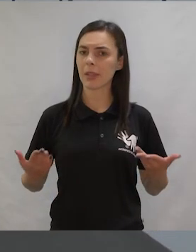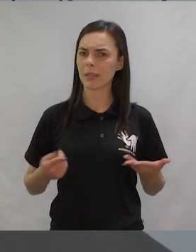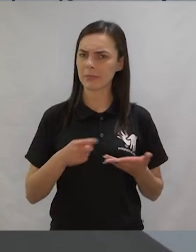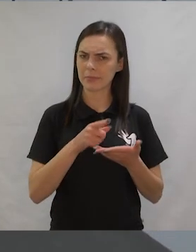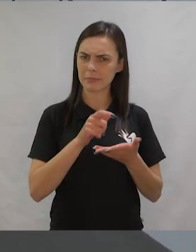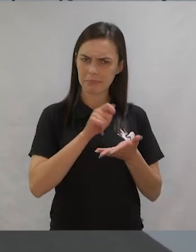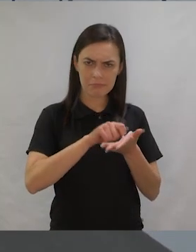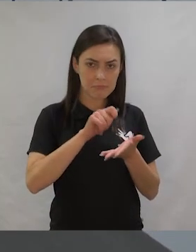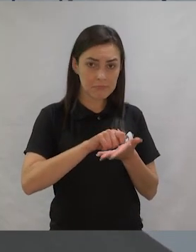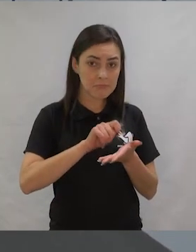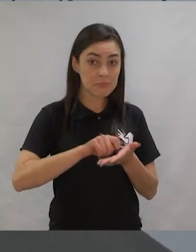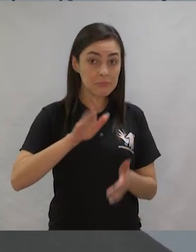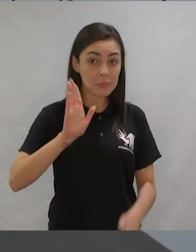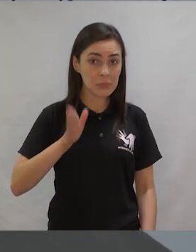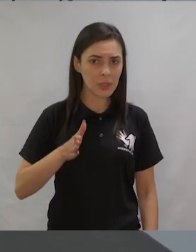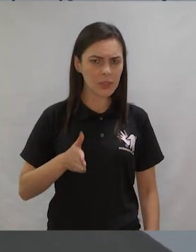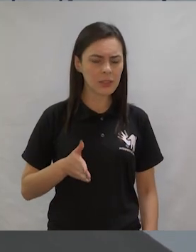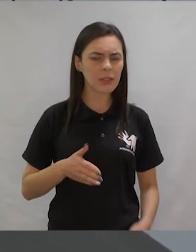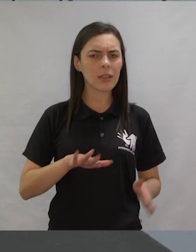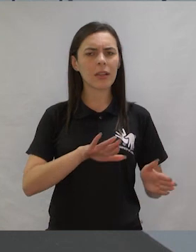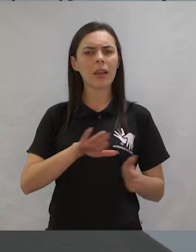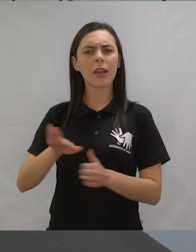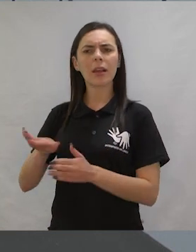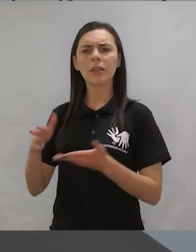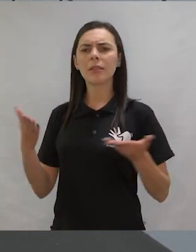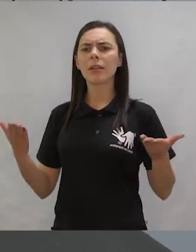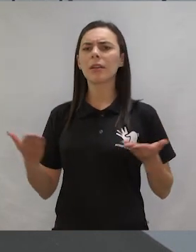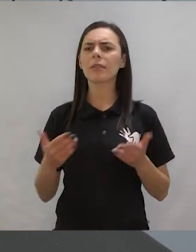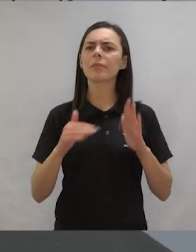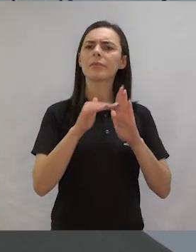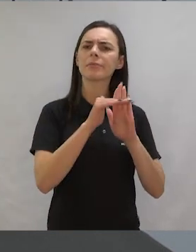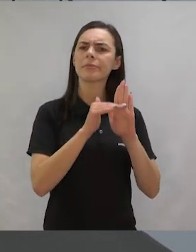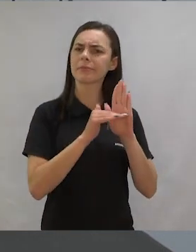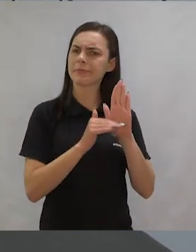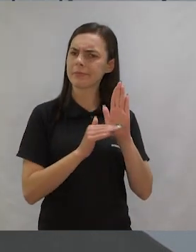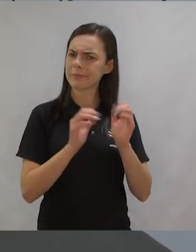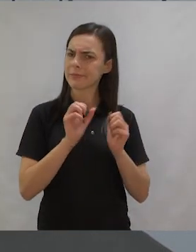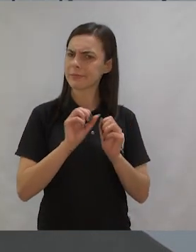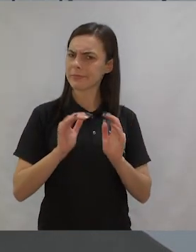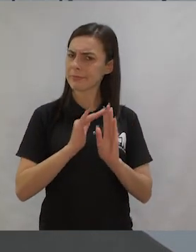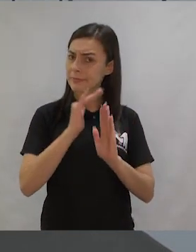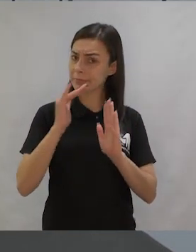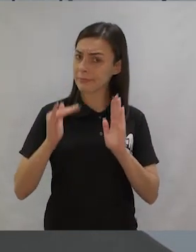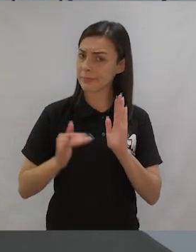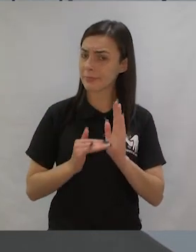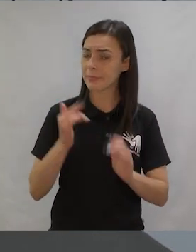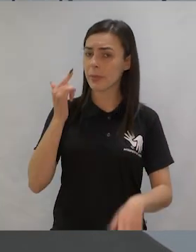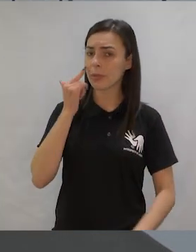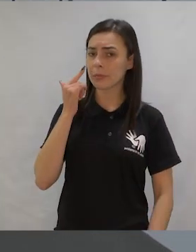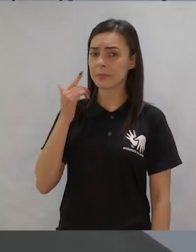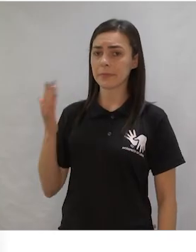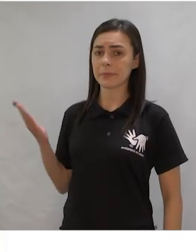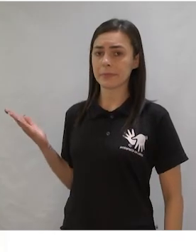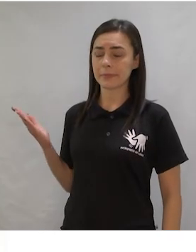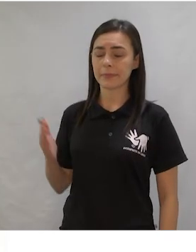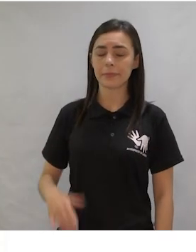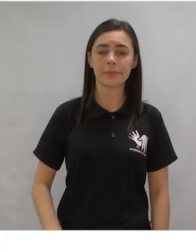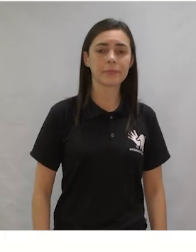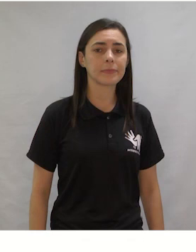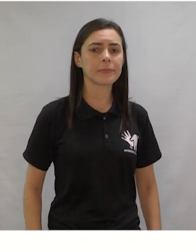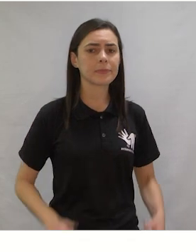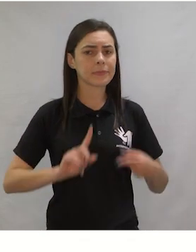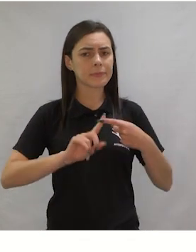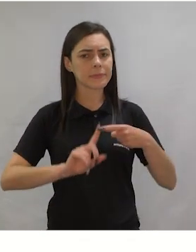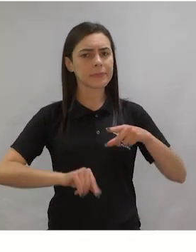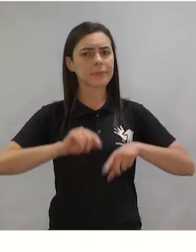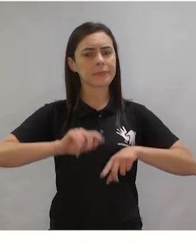Então, já registraram, né? Vamos ver se a gente conseguiu cumprir nossa rotina do dia de hoje? Acompanhem lá.